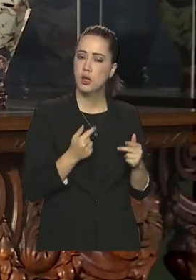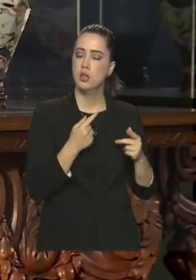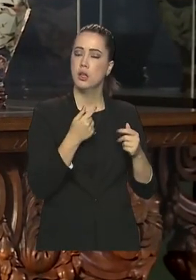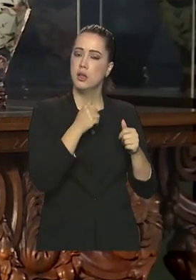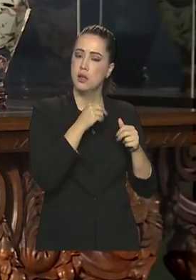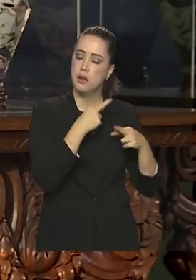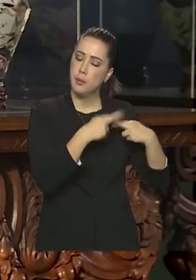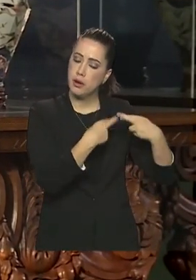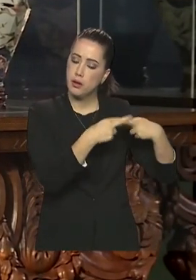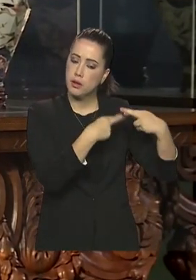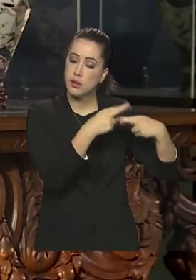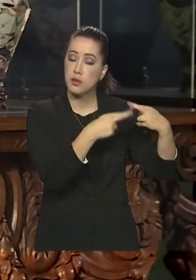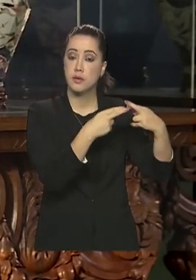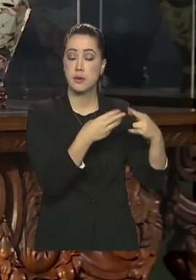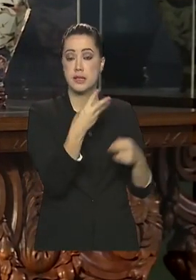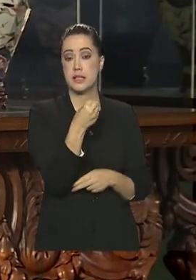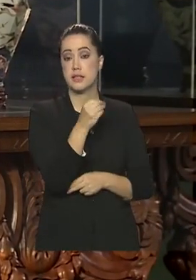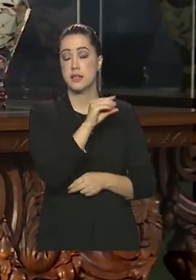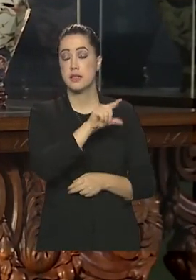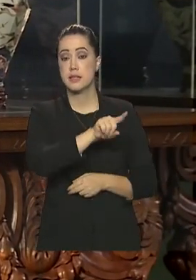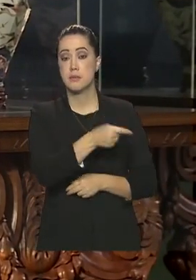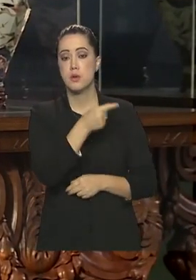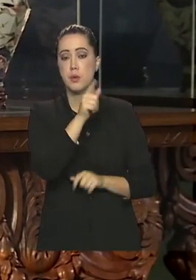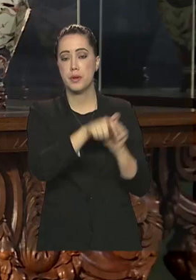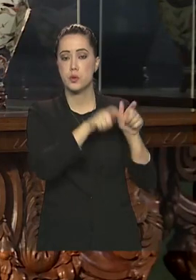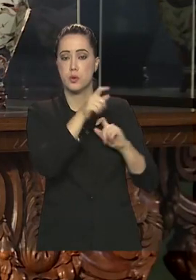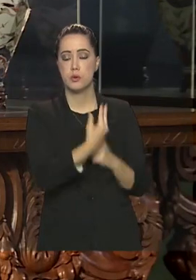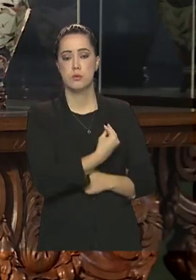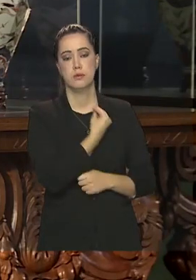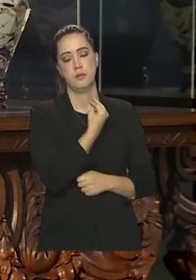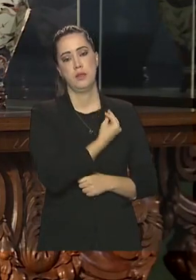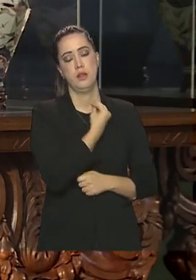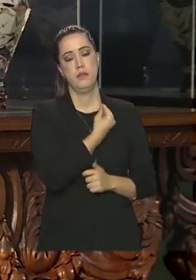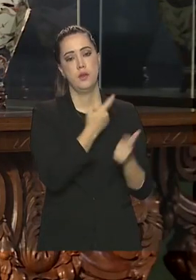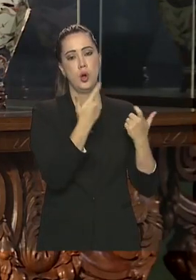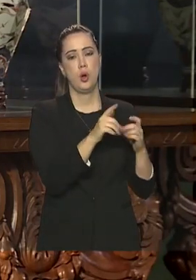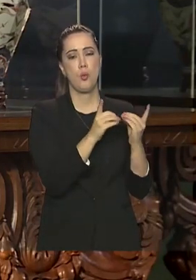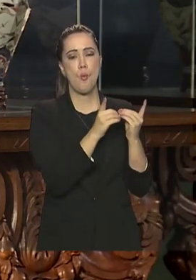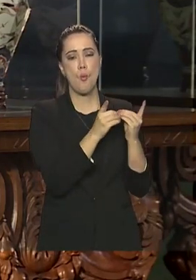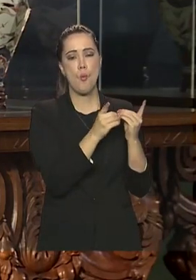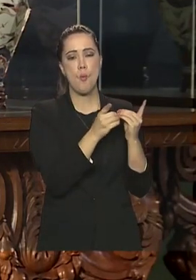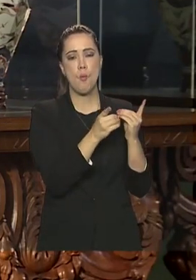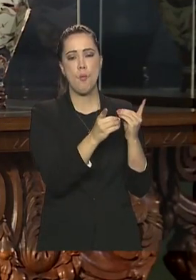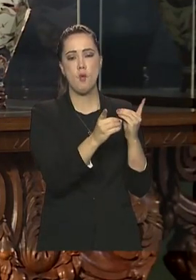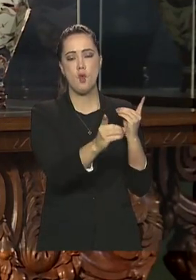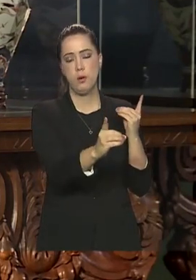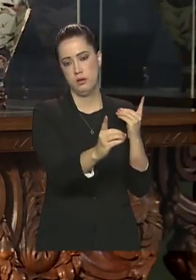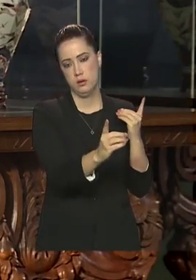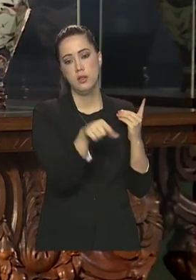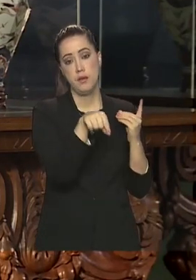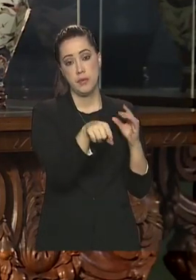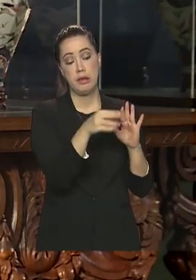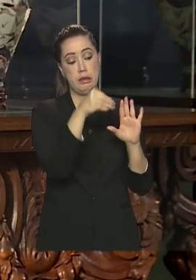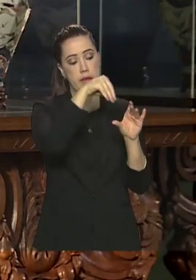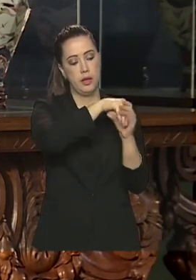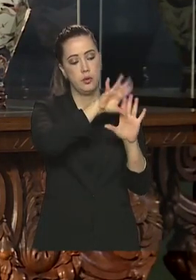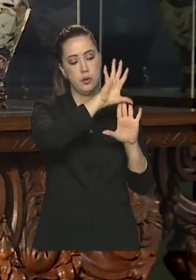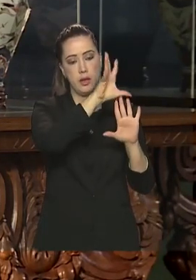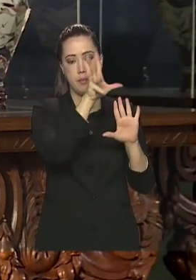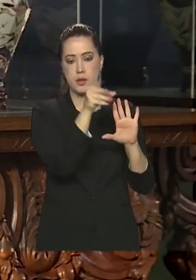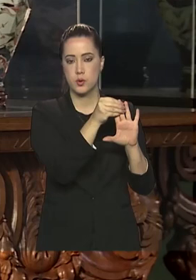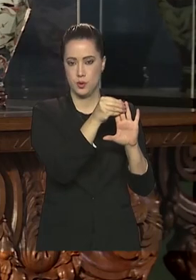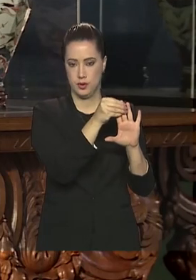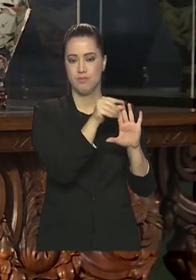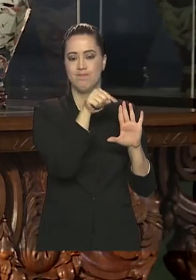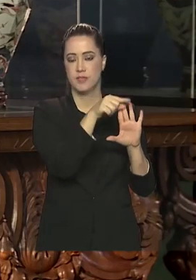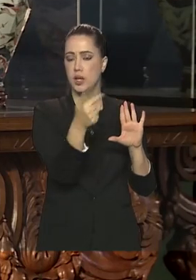de 300 mil pessoas que moram, que vivem em áreas remotas da Amazônia Legal e que não possuem acesso